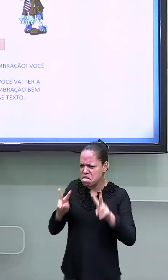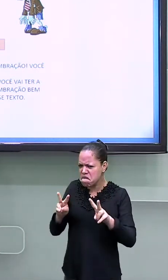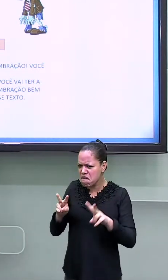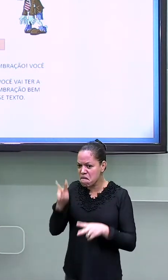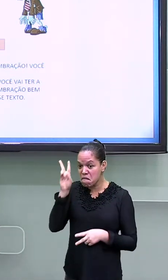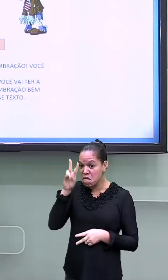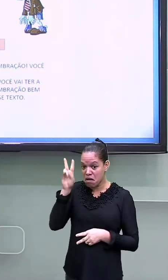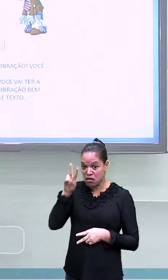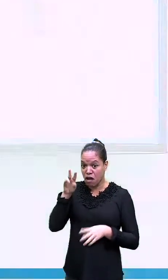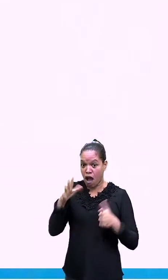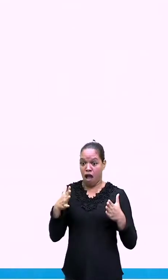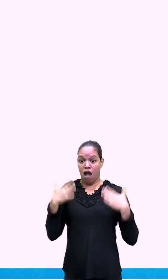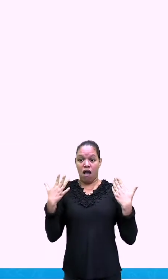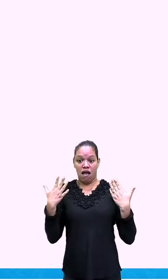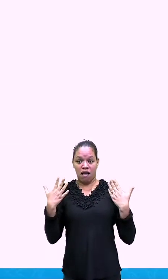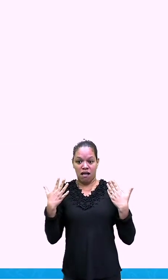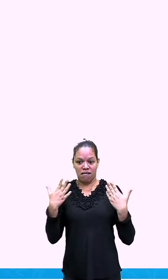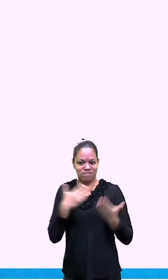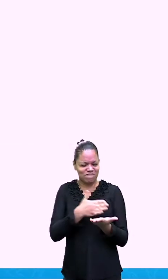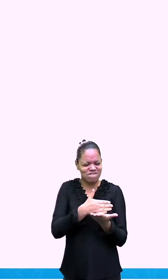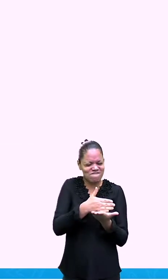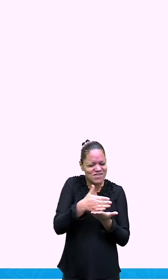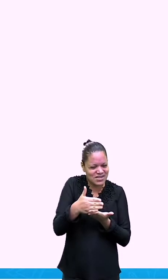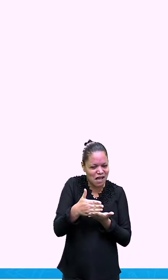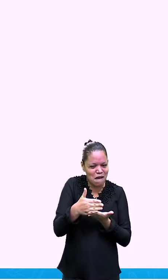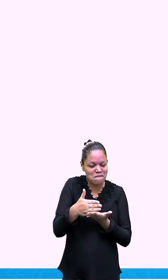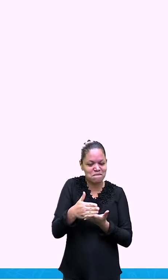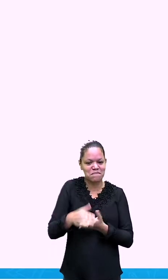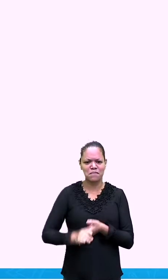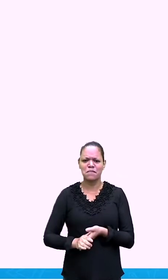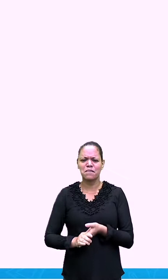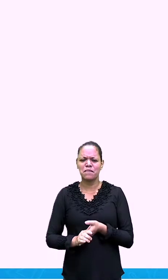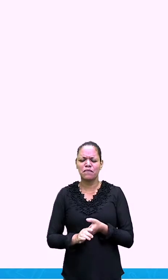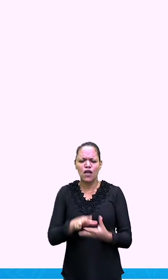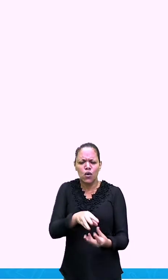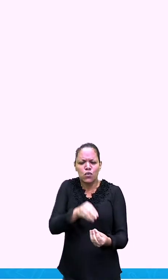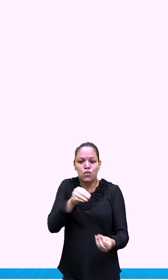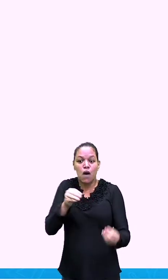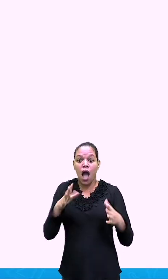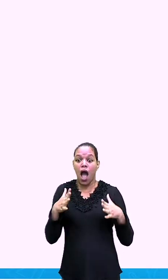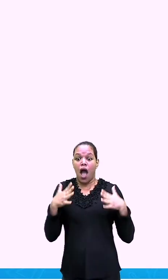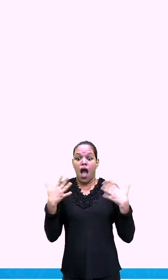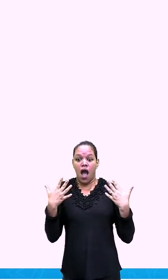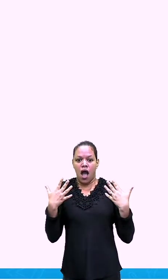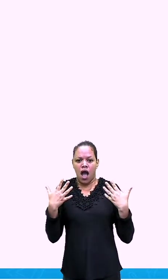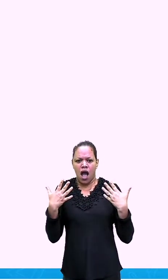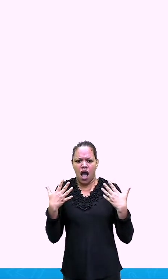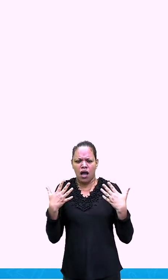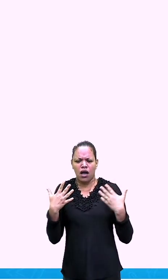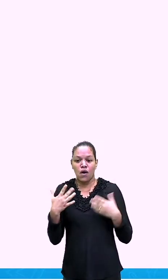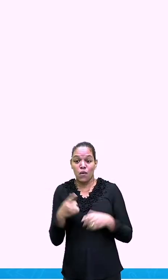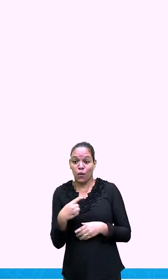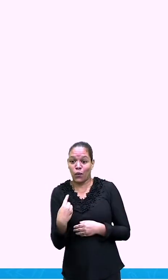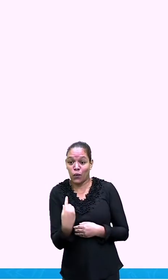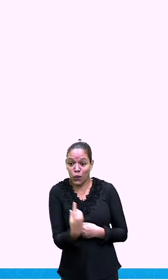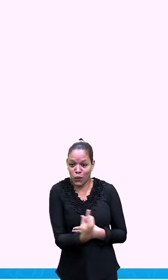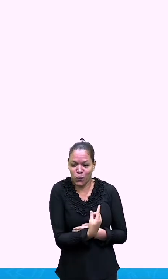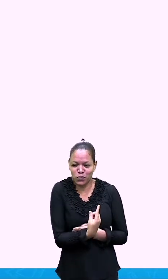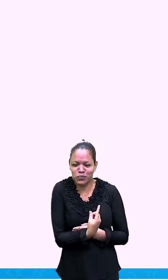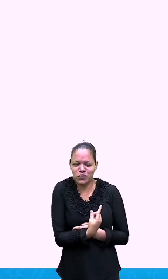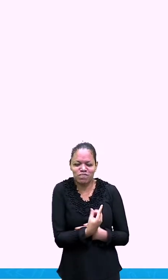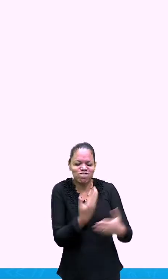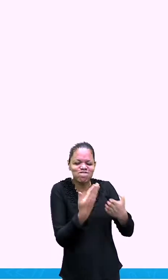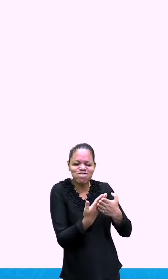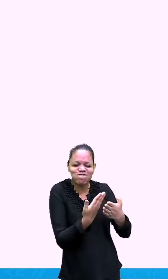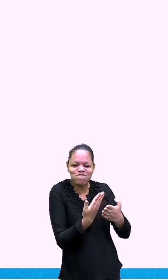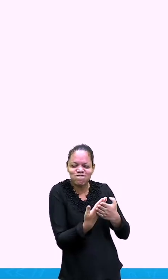de assombração. Vamos ler o texto aqui comigo. Contos de assombração. Vamos trabalhar hoje com contos de